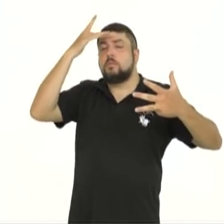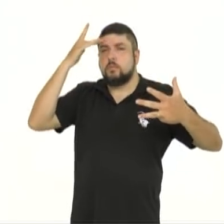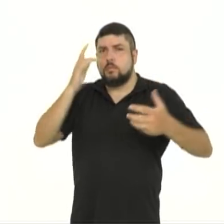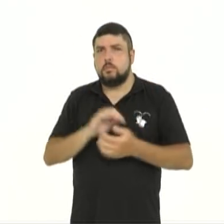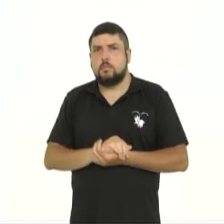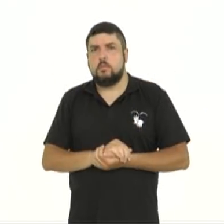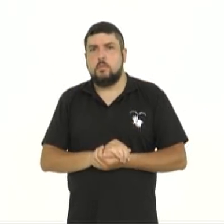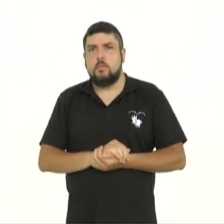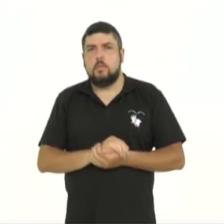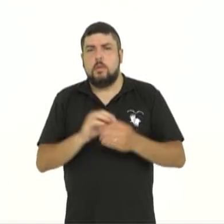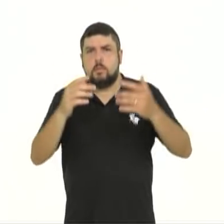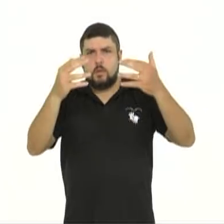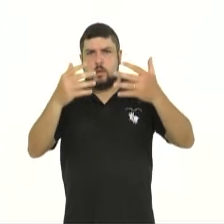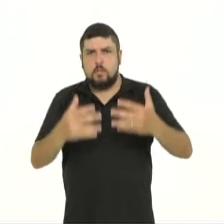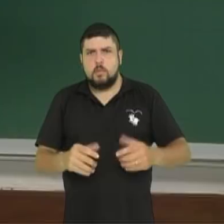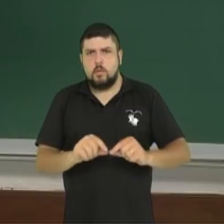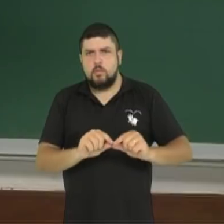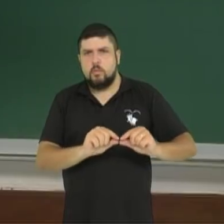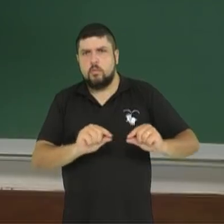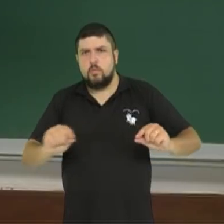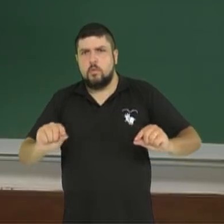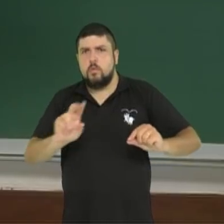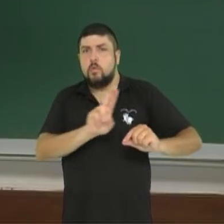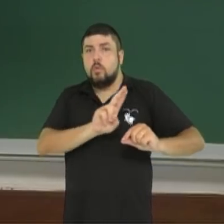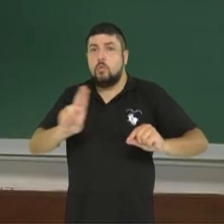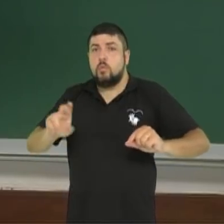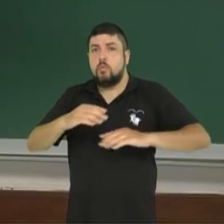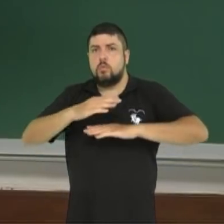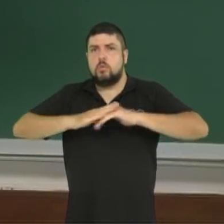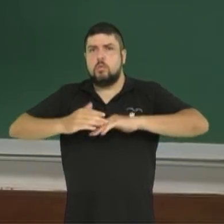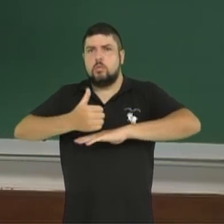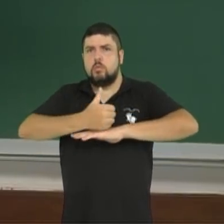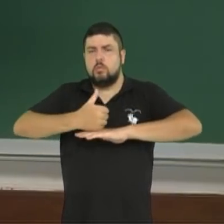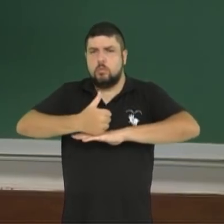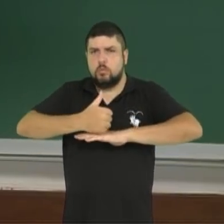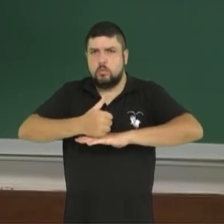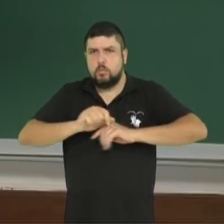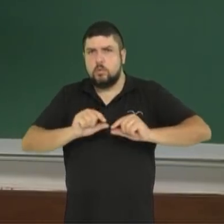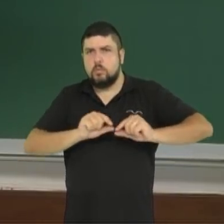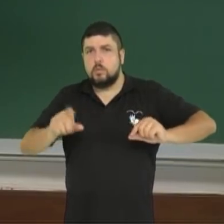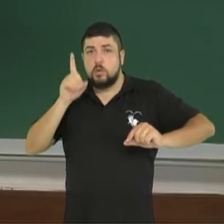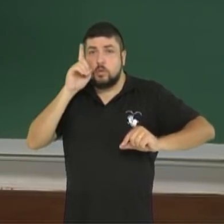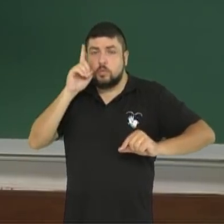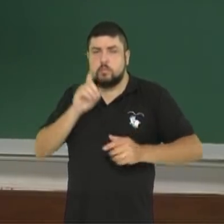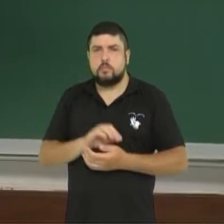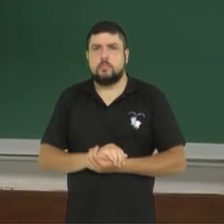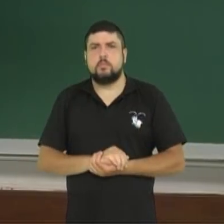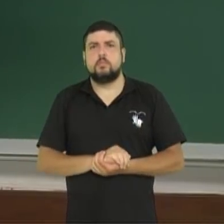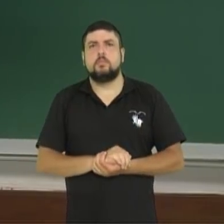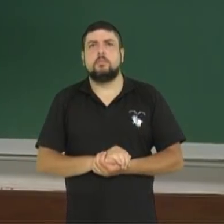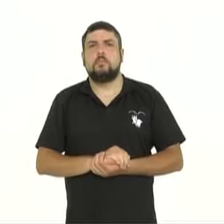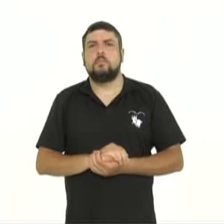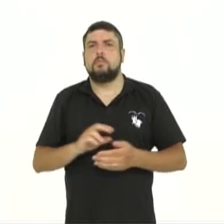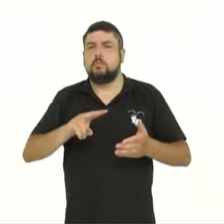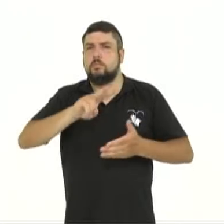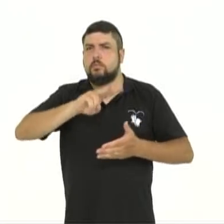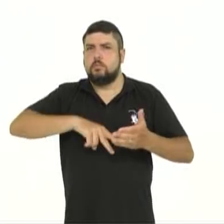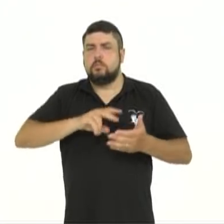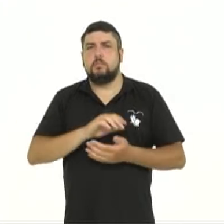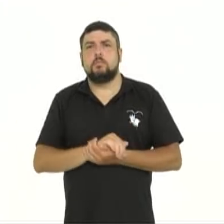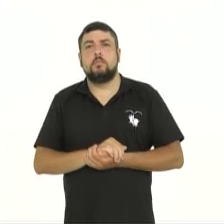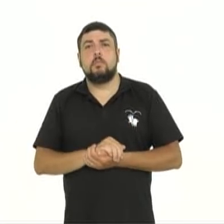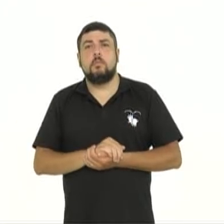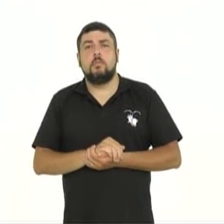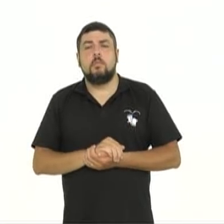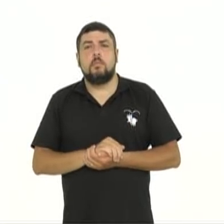o nome do jornalista, né? Só para a gente se lembrar aqui das características da notícia. Então vamos ler aqui comigo, olha. Pedidos de